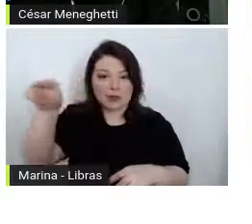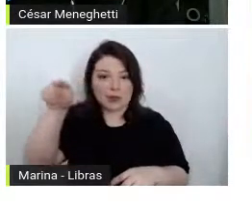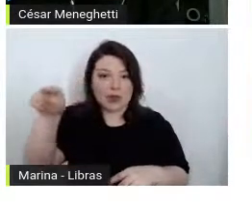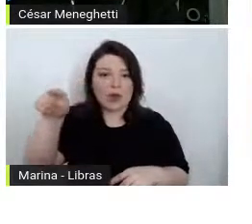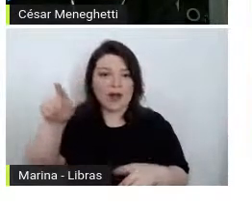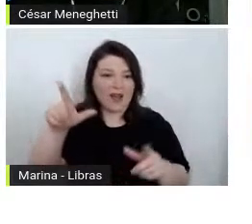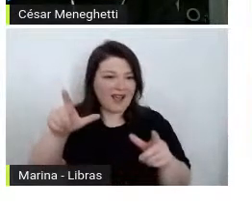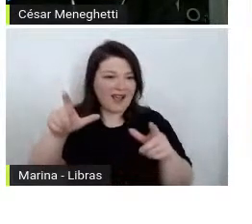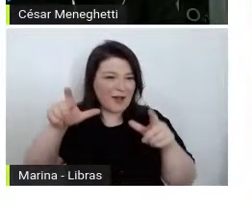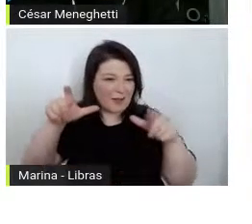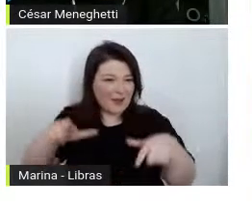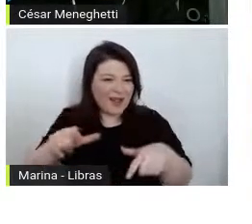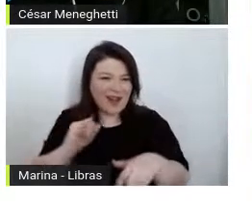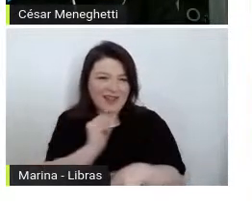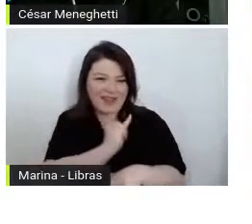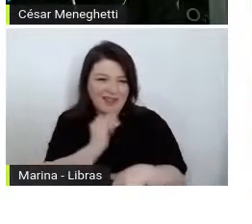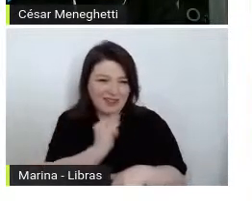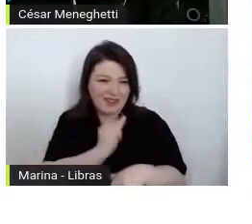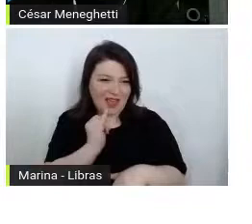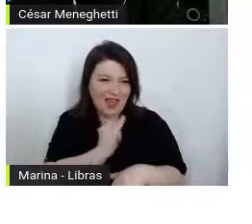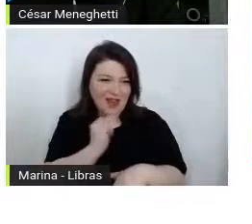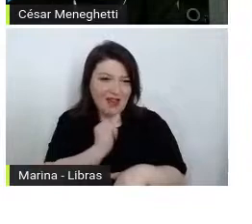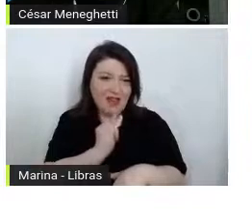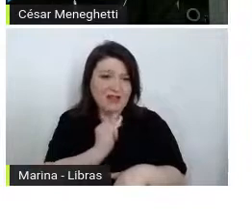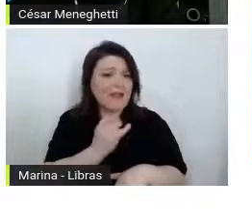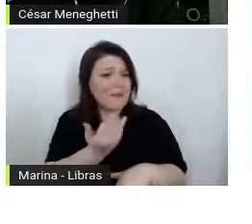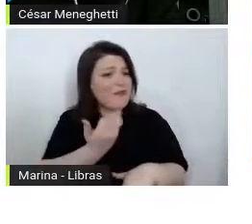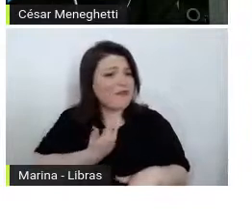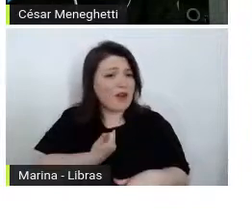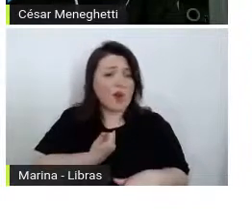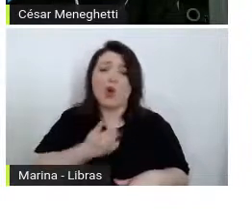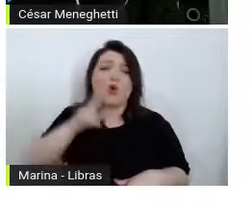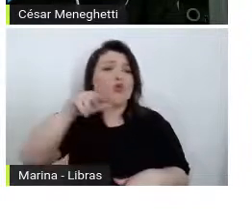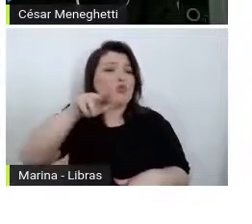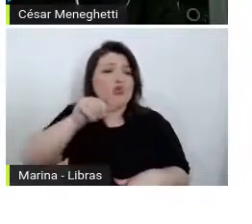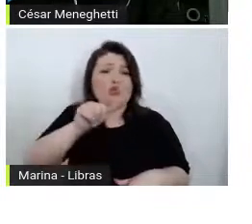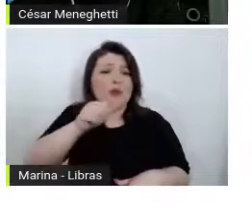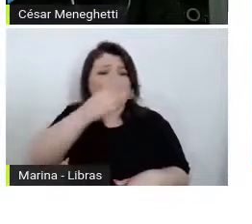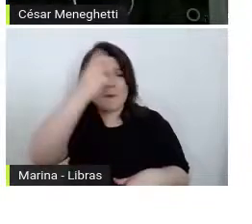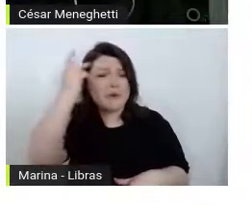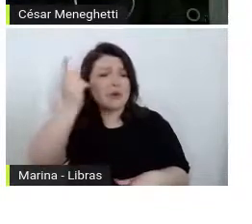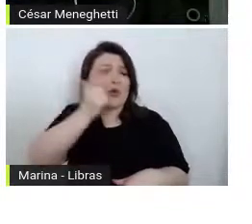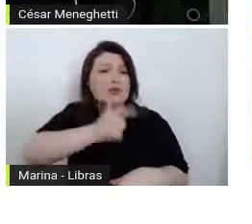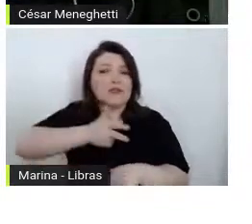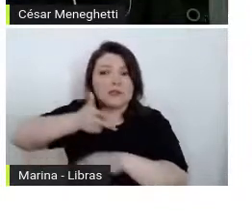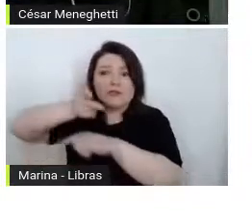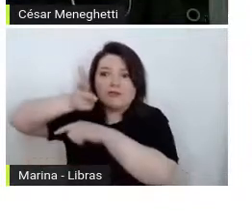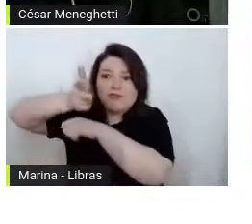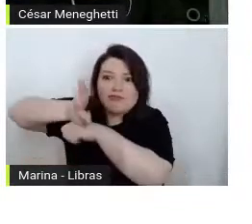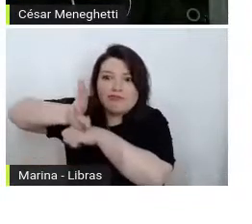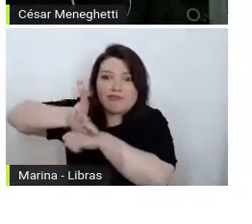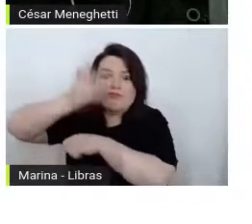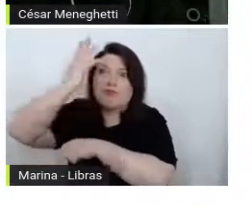assim: olha, nunca ninguém conseguiu fazer uma imagem bonita do Níger, que é um país, ele é